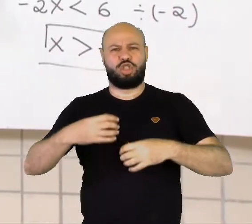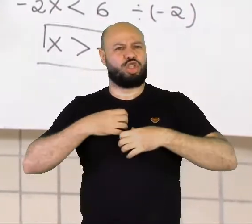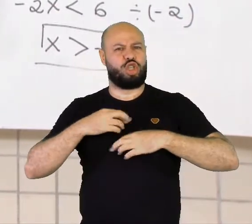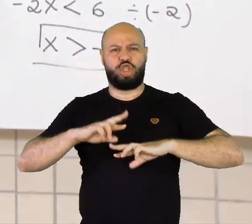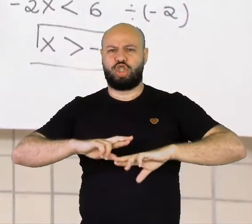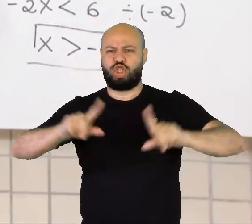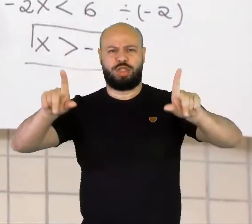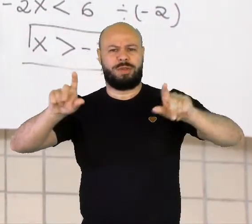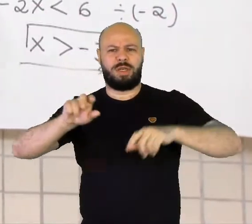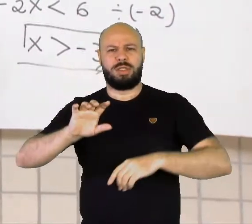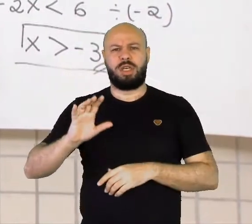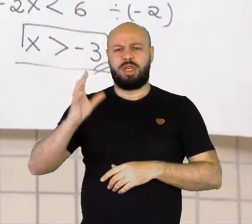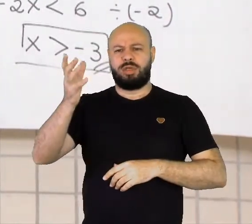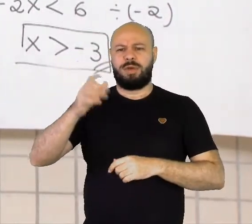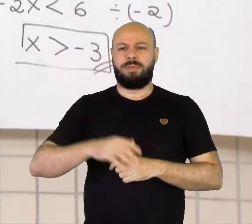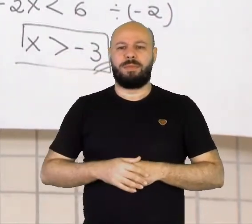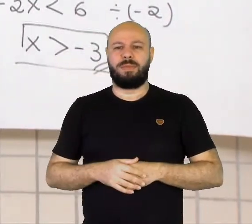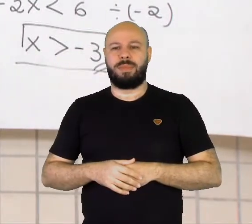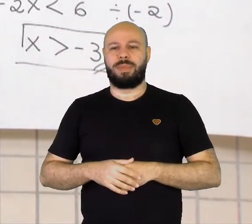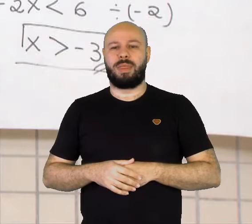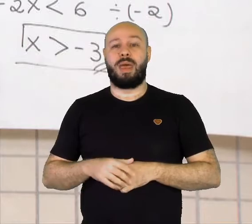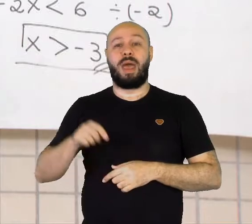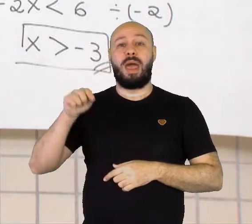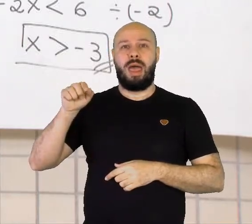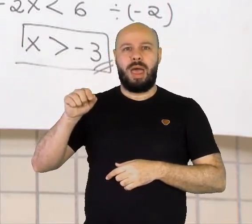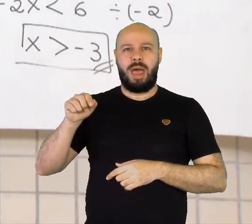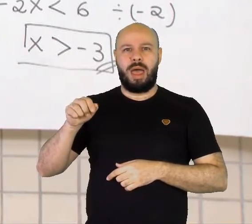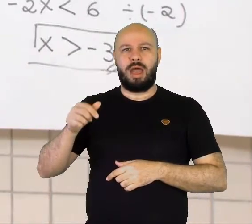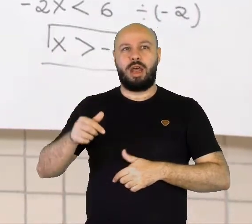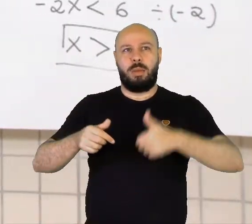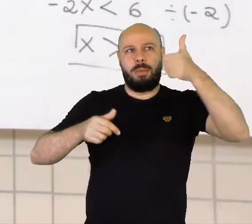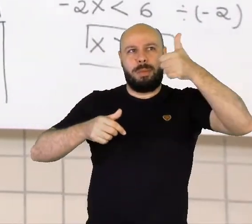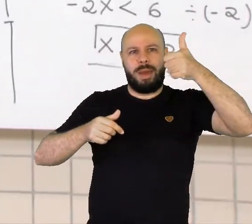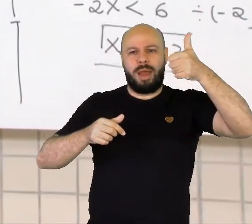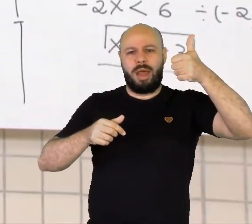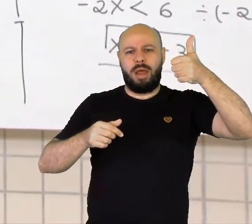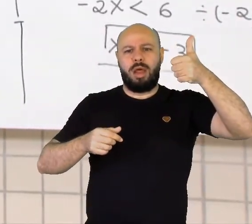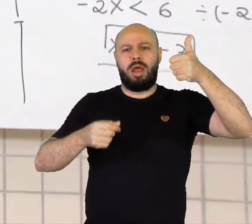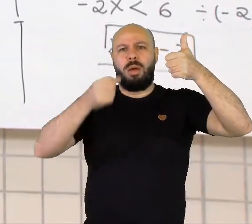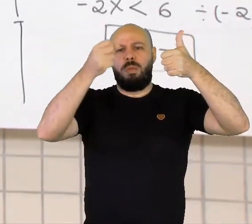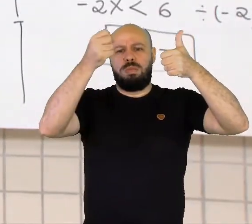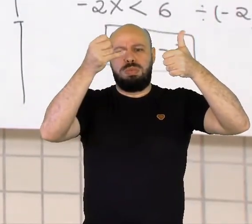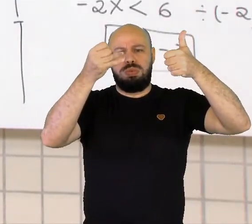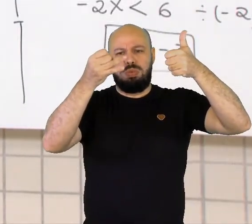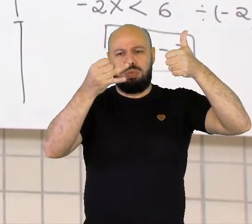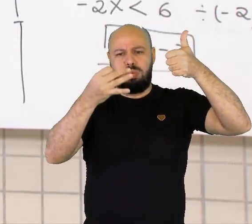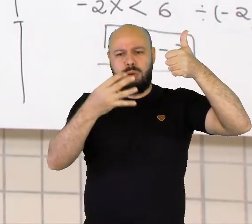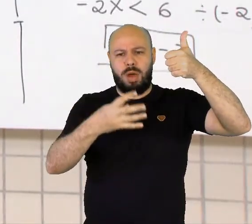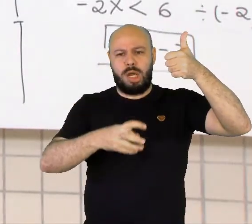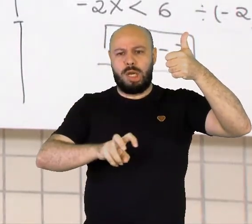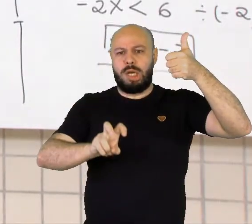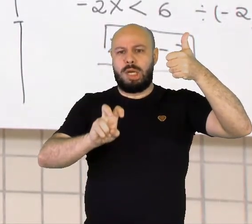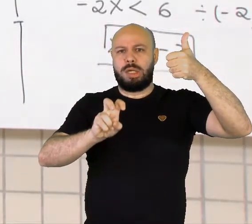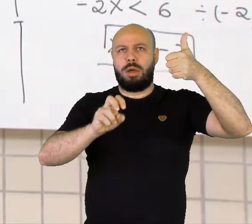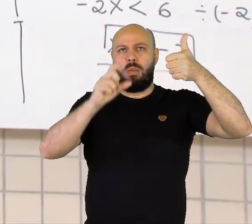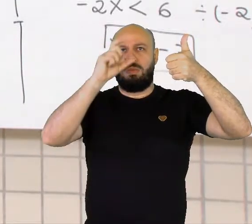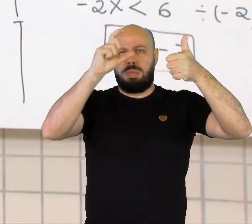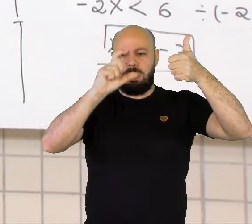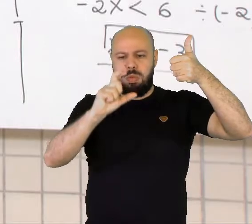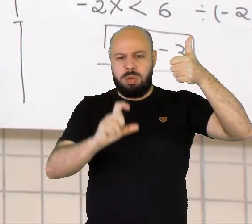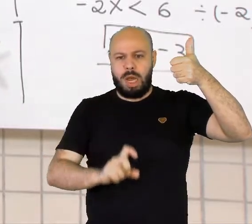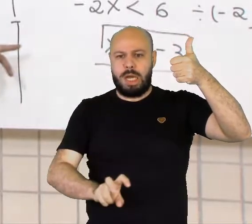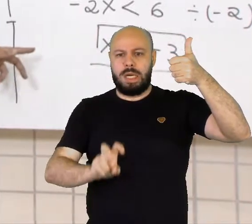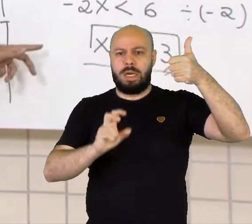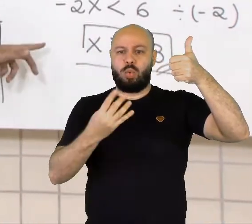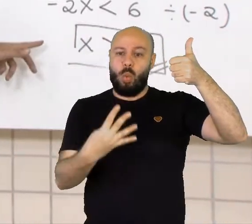fez 1, 2, 3 passos. Aqui a gente não utilizou a propriedade, a gente fez 1, 2, 3, 4 passos.